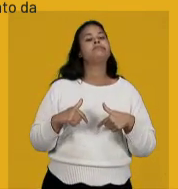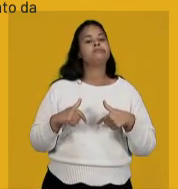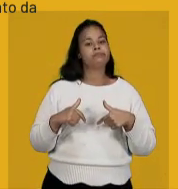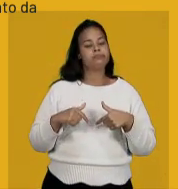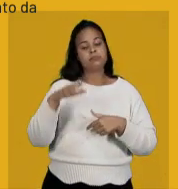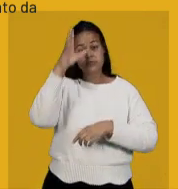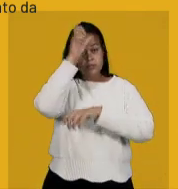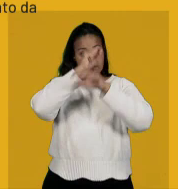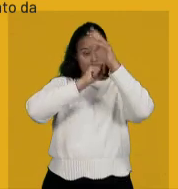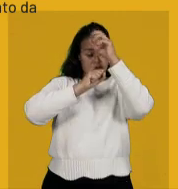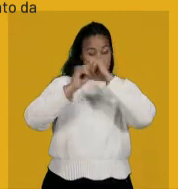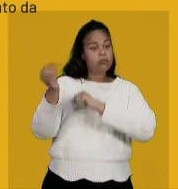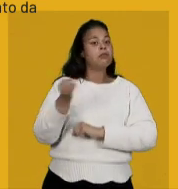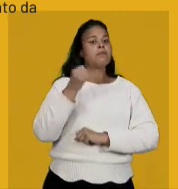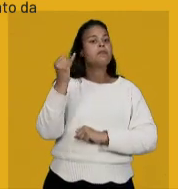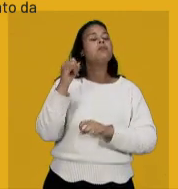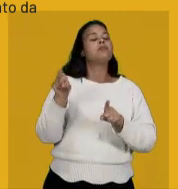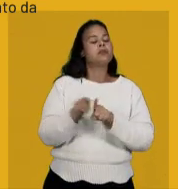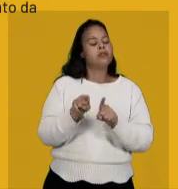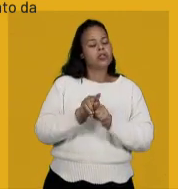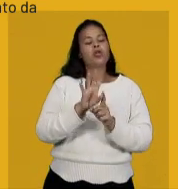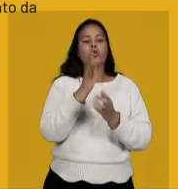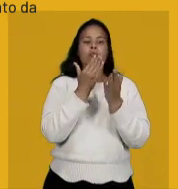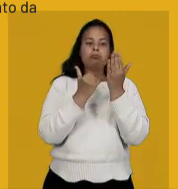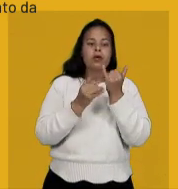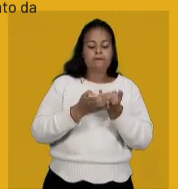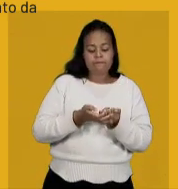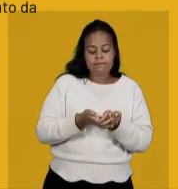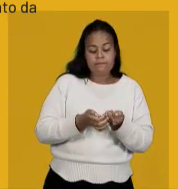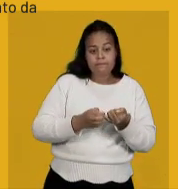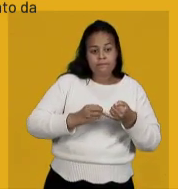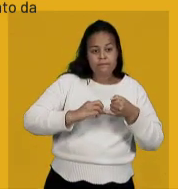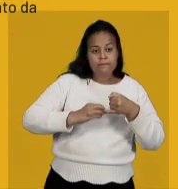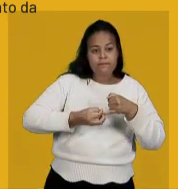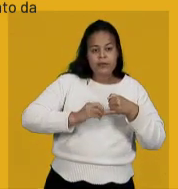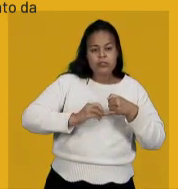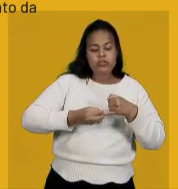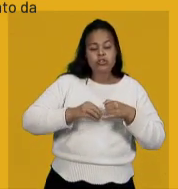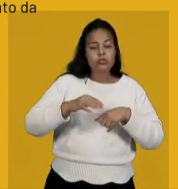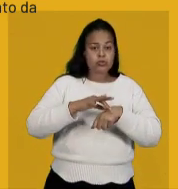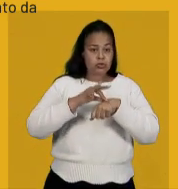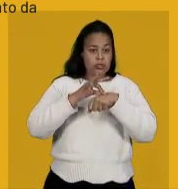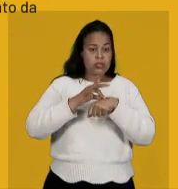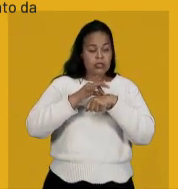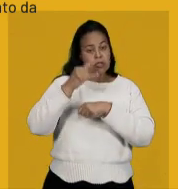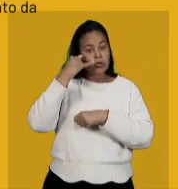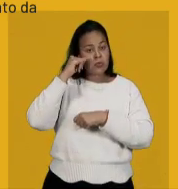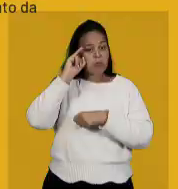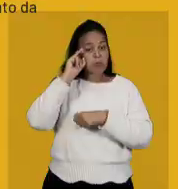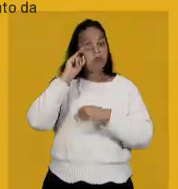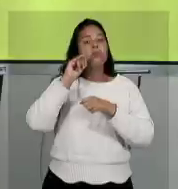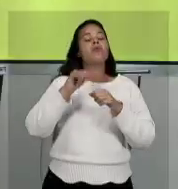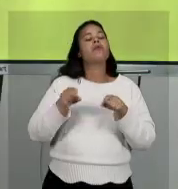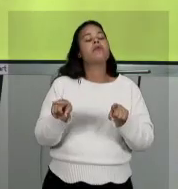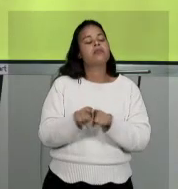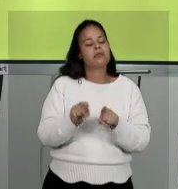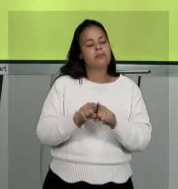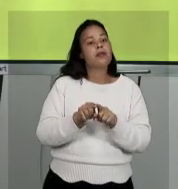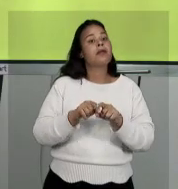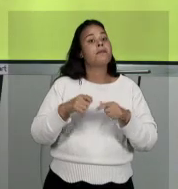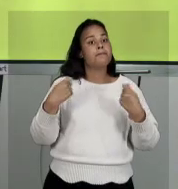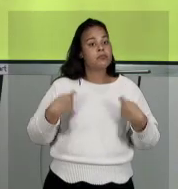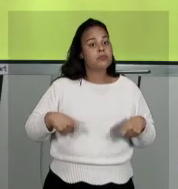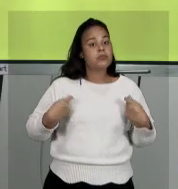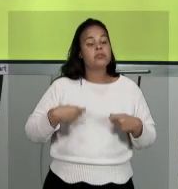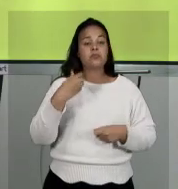Viu como é que é importante? Comer feijão, né? Fígado de boi. O excesso vai causar o depósito do